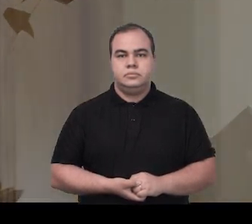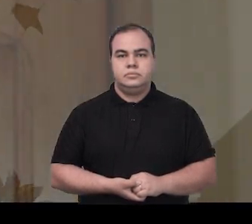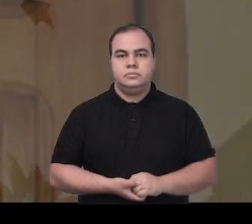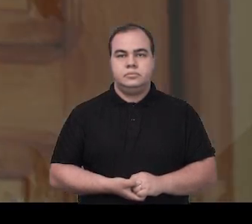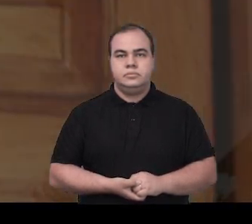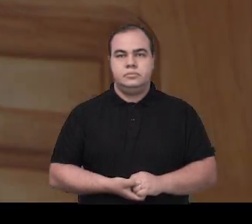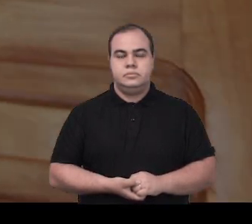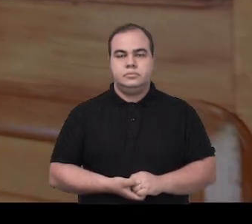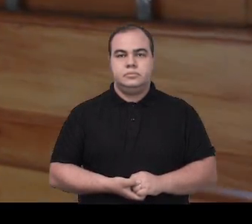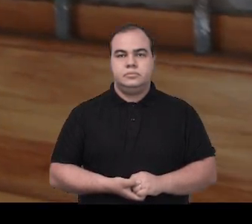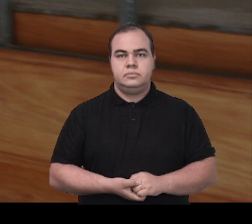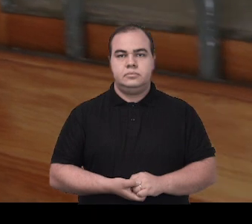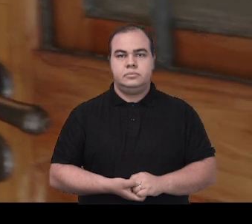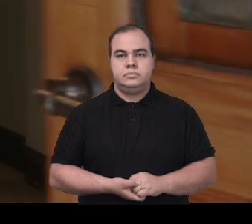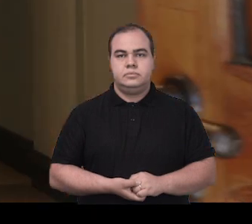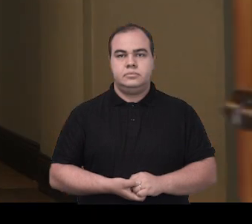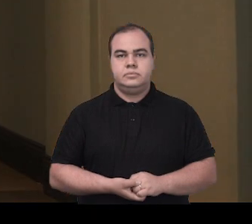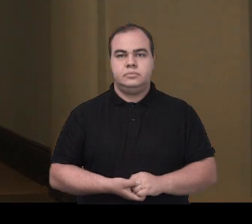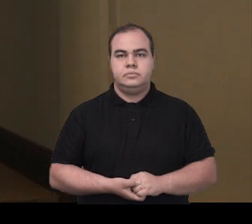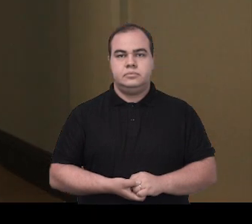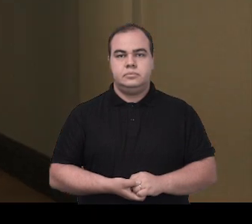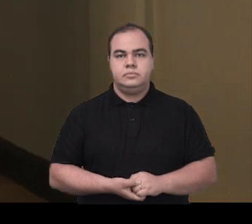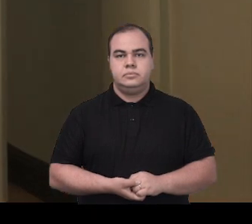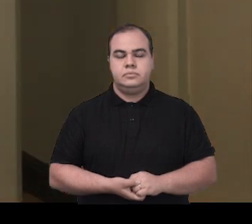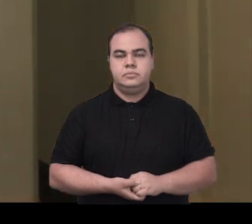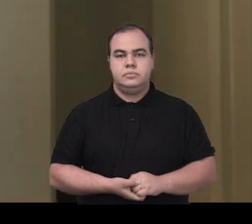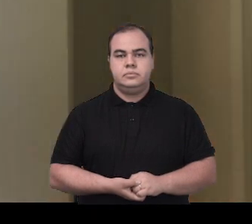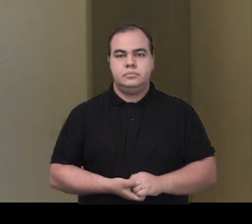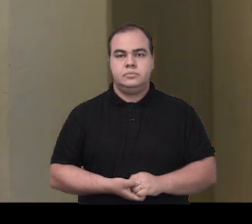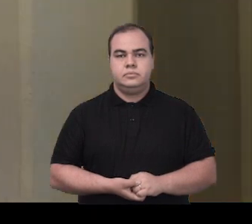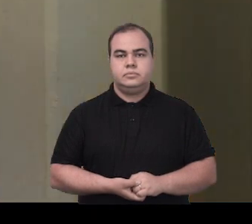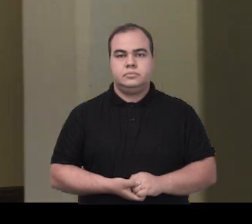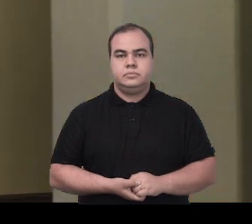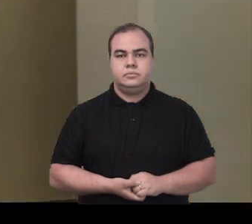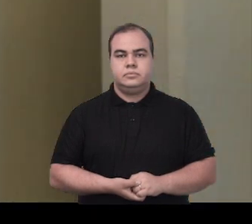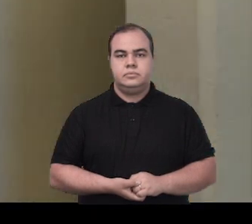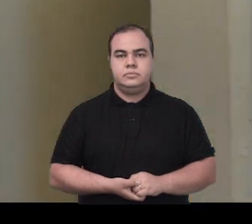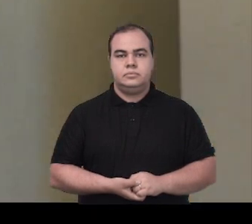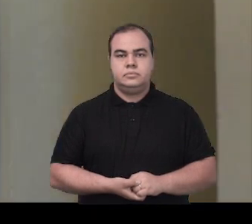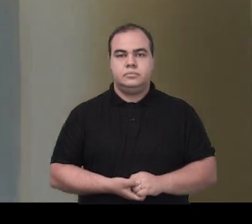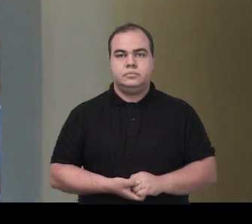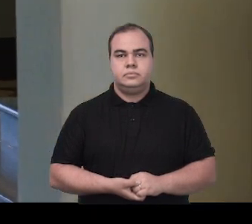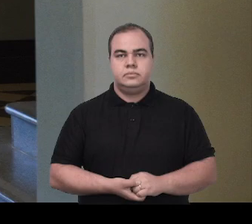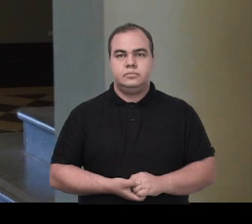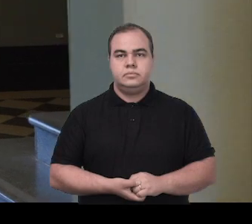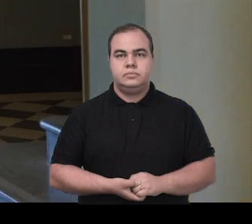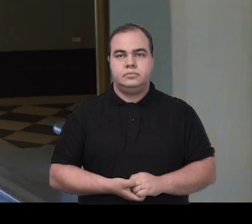Uma mulher adulta de pele branca e cabelos castanhos abre a porta. Ela usa uma camisa vermelha de mangas